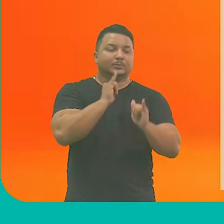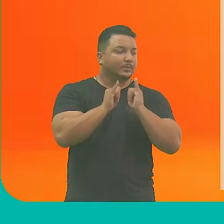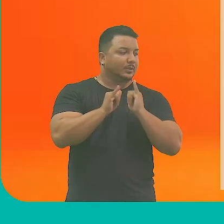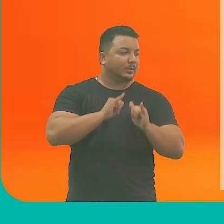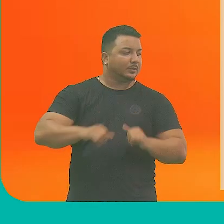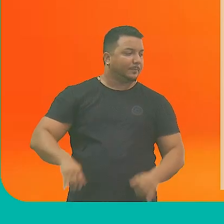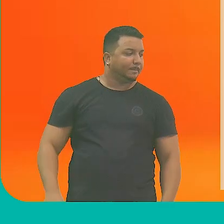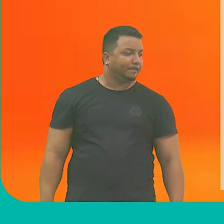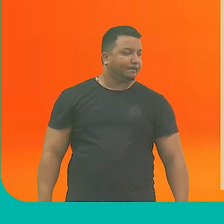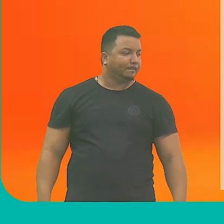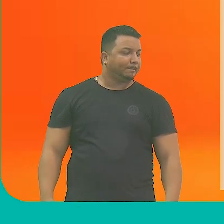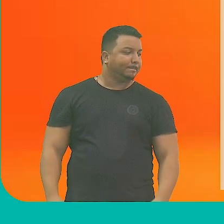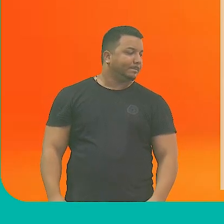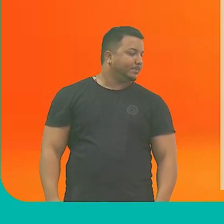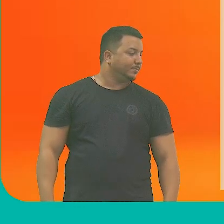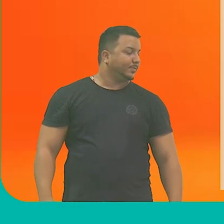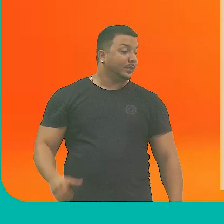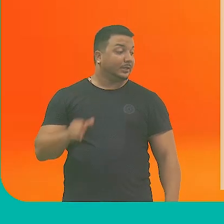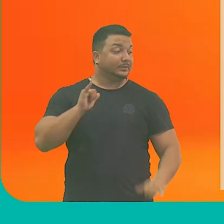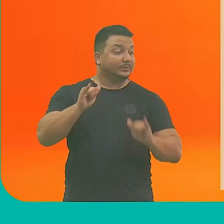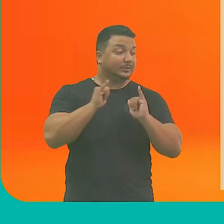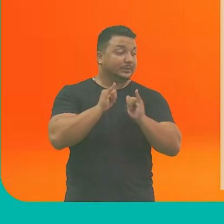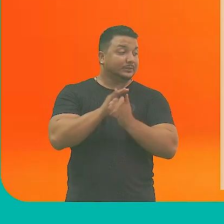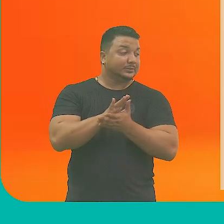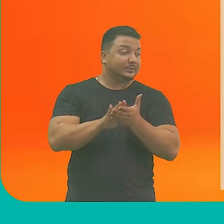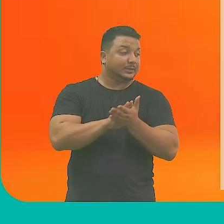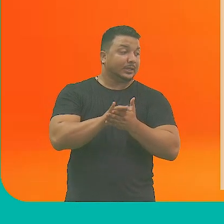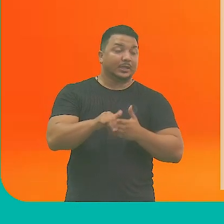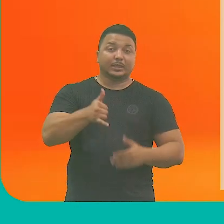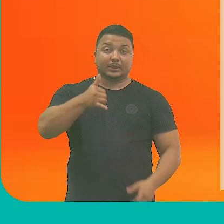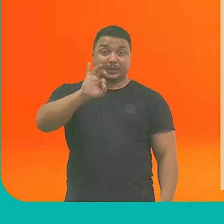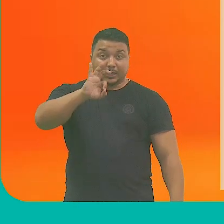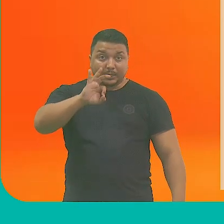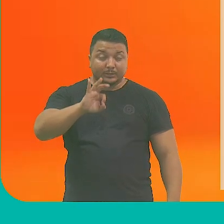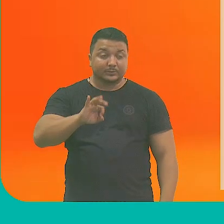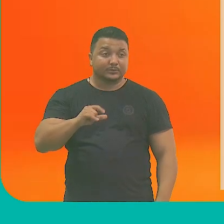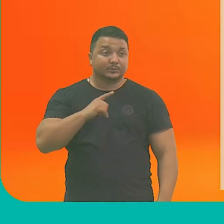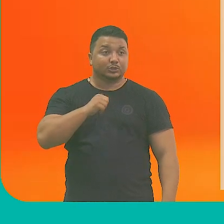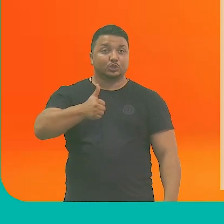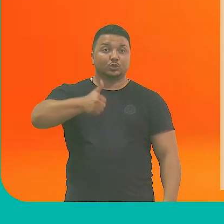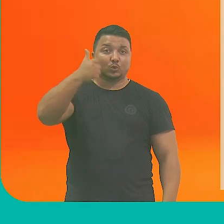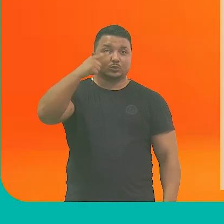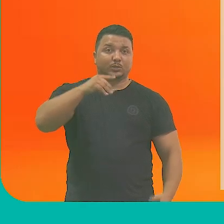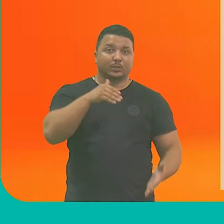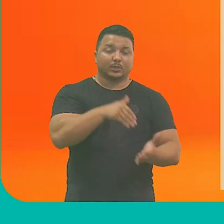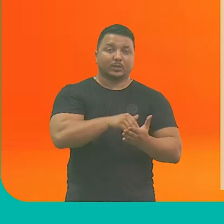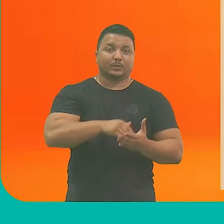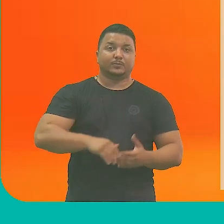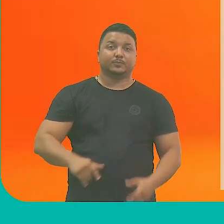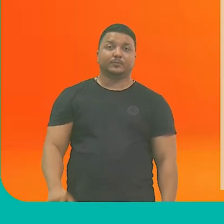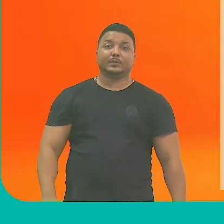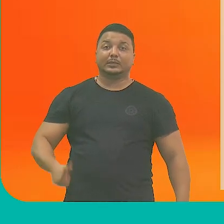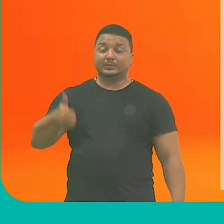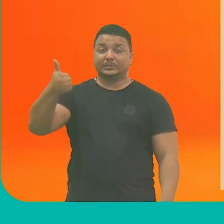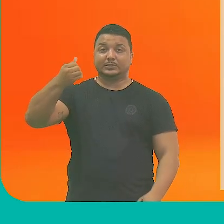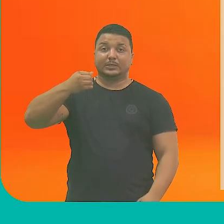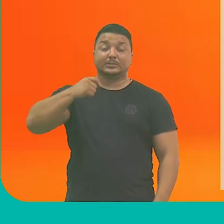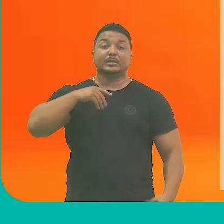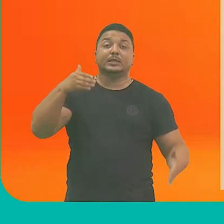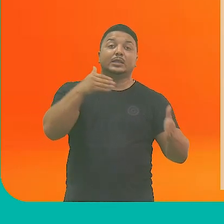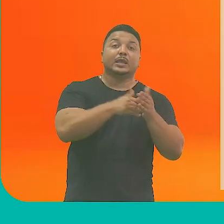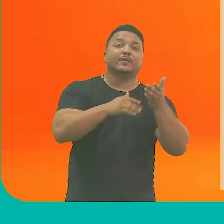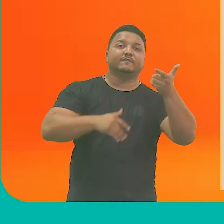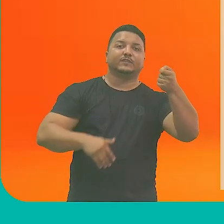ó, sem sinal internet, ó, de 10 até 12 e de 16 até o